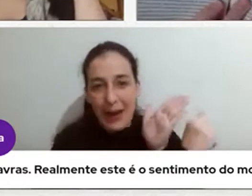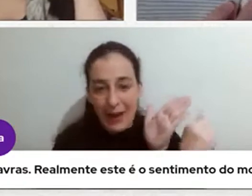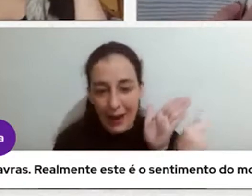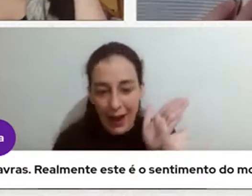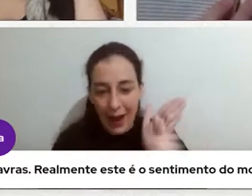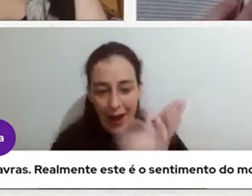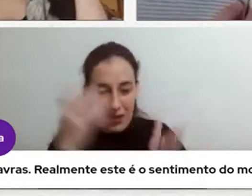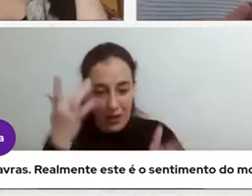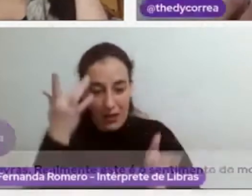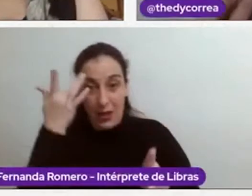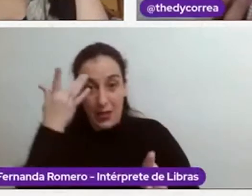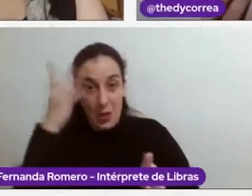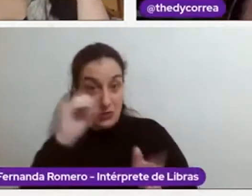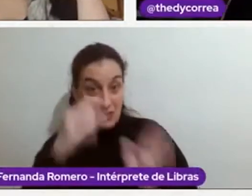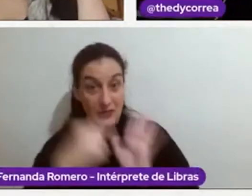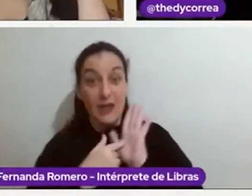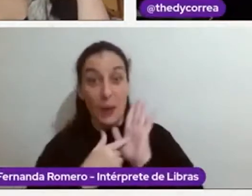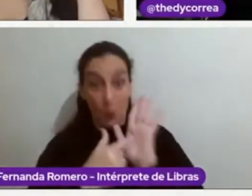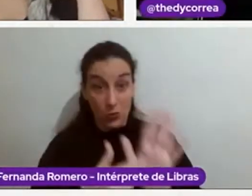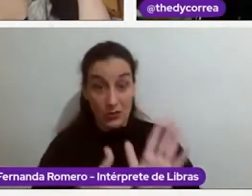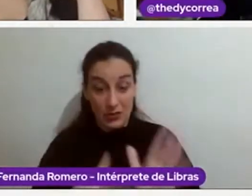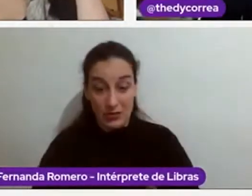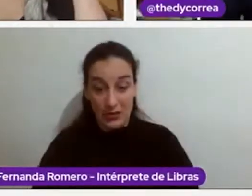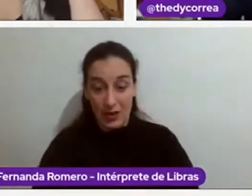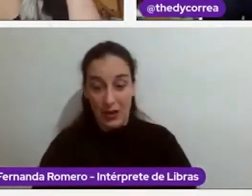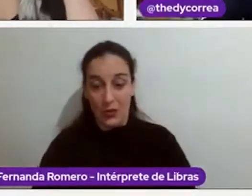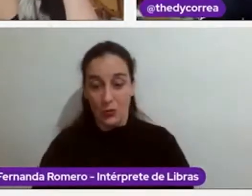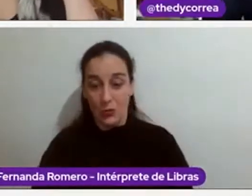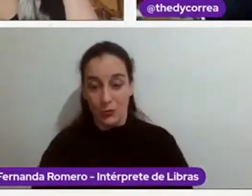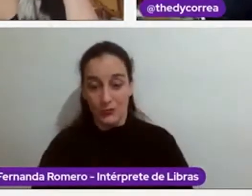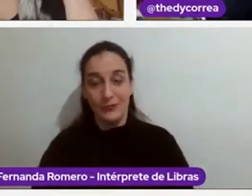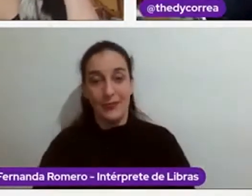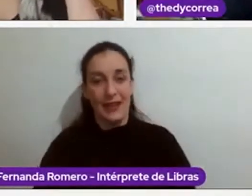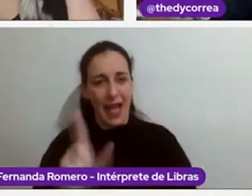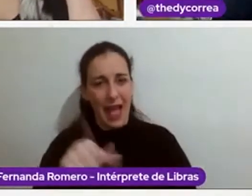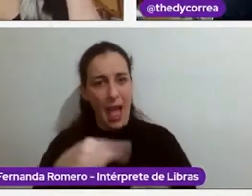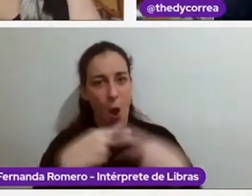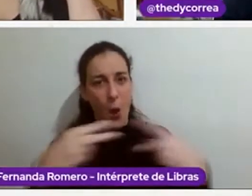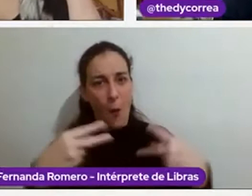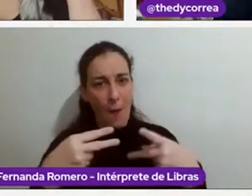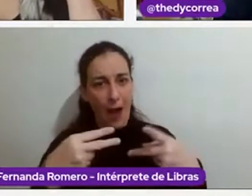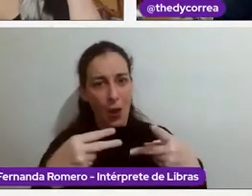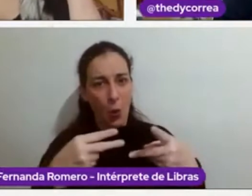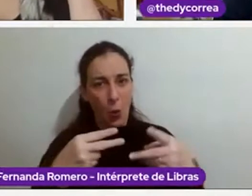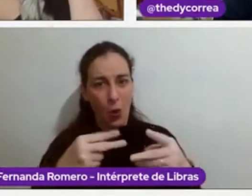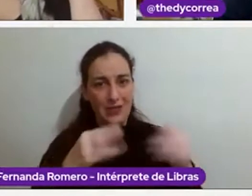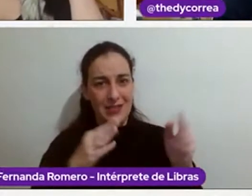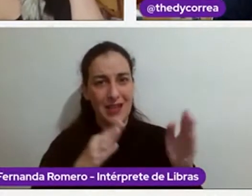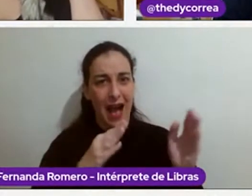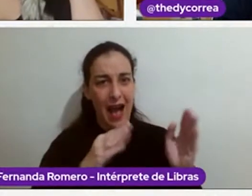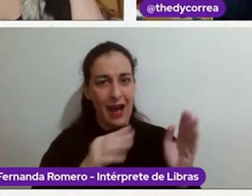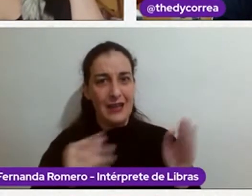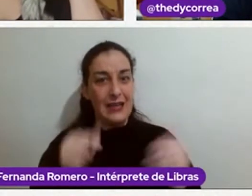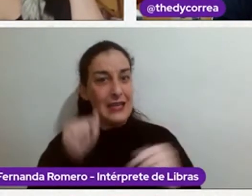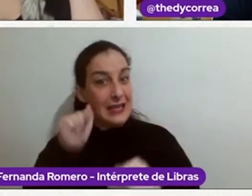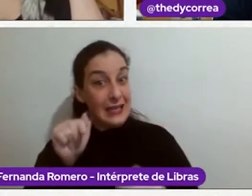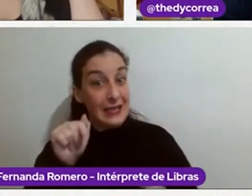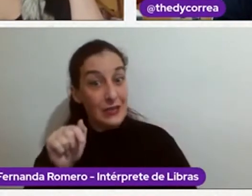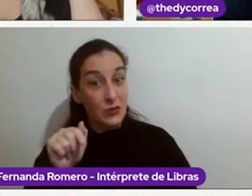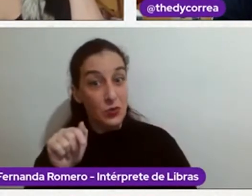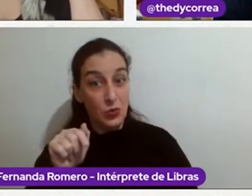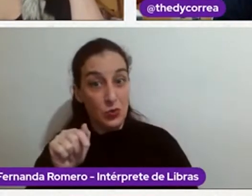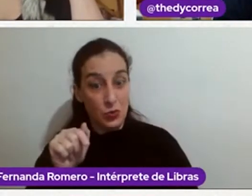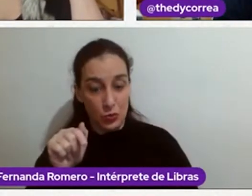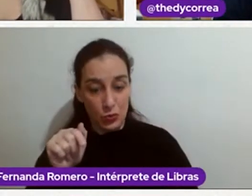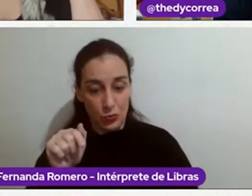está sublinhado. Aí eu escrevo alguma coisa ali do lado. Deixa eu ver se eu encontro alguma coisa assim. E isso só pode ser